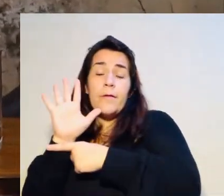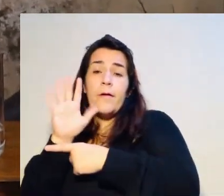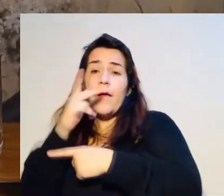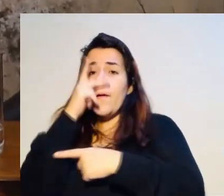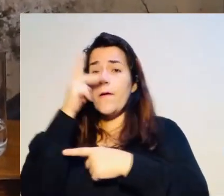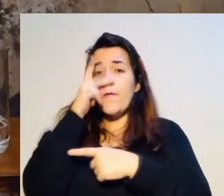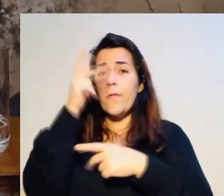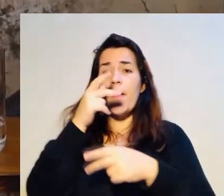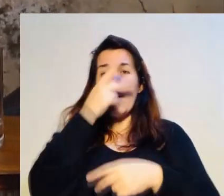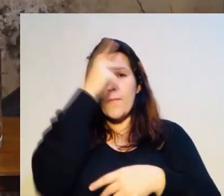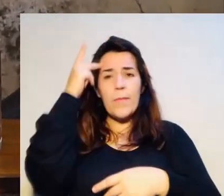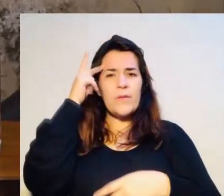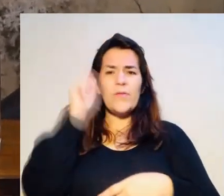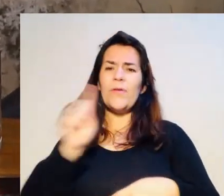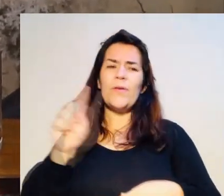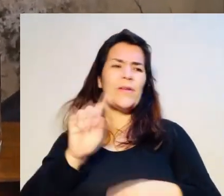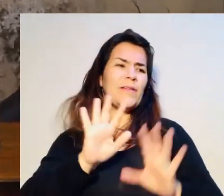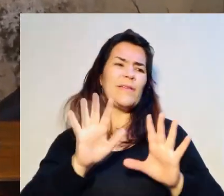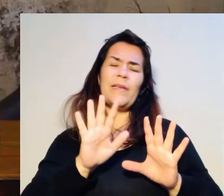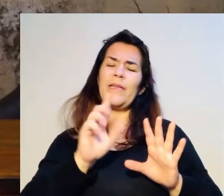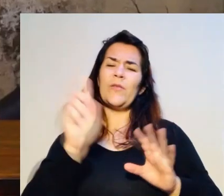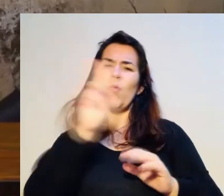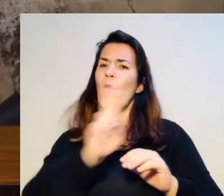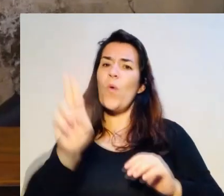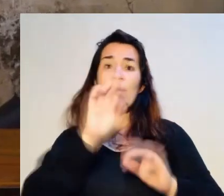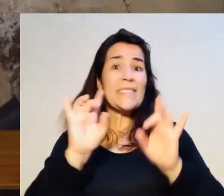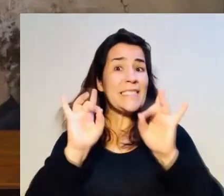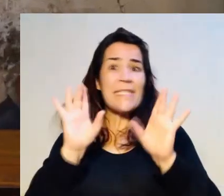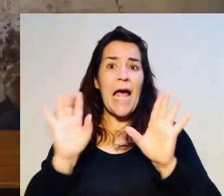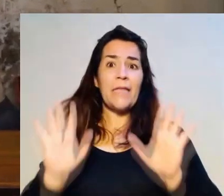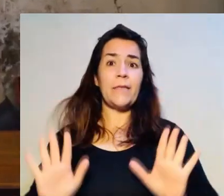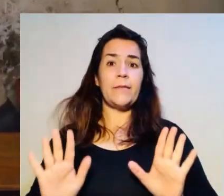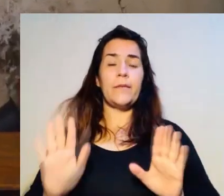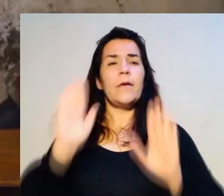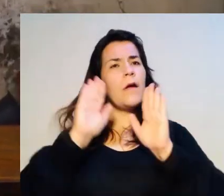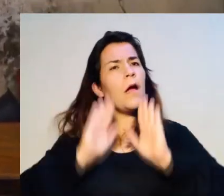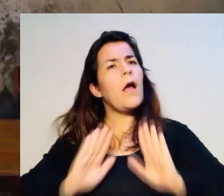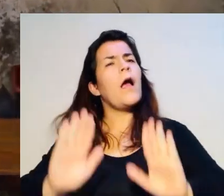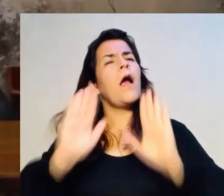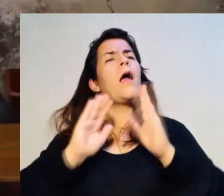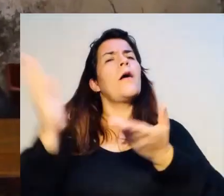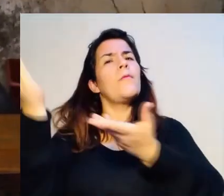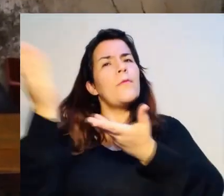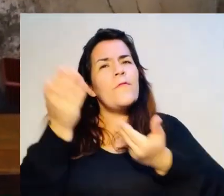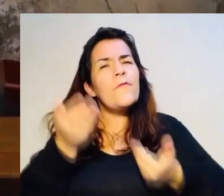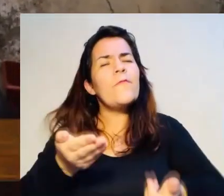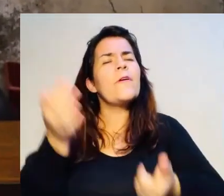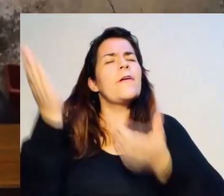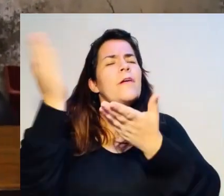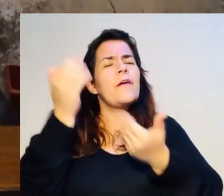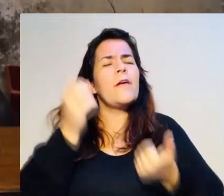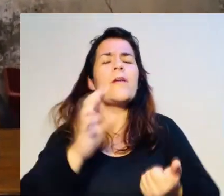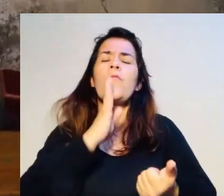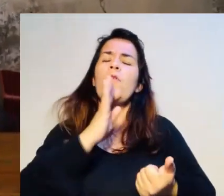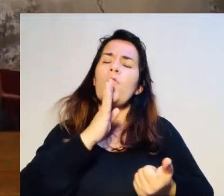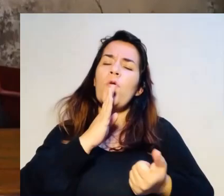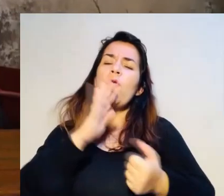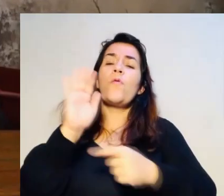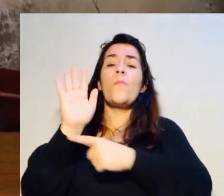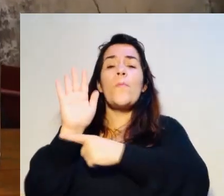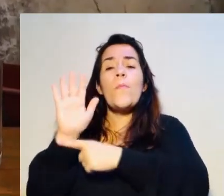falavam assim: ai, mas gestante não pode usar nada. E a gente foi tentando trazer ali um conhecimento